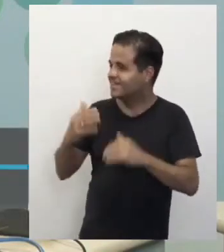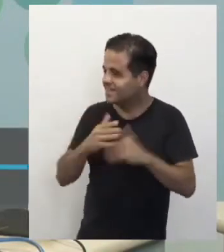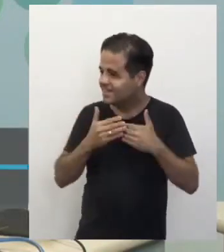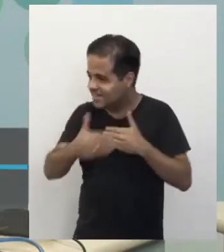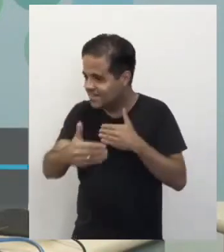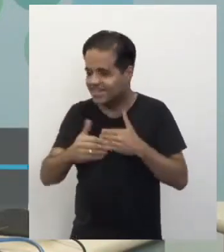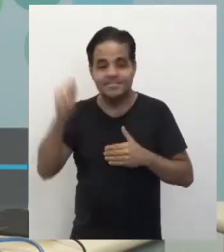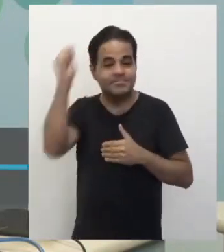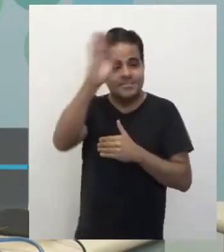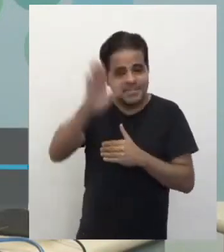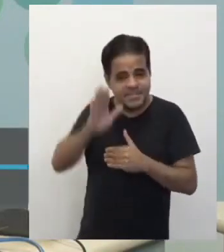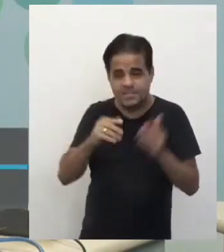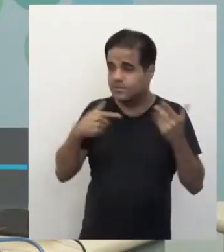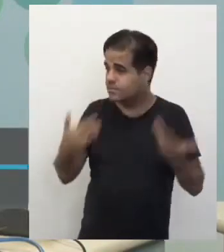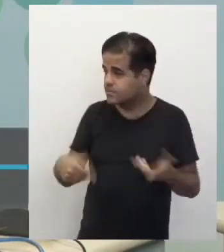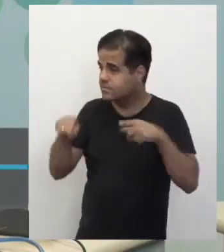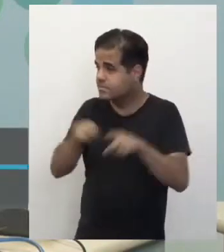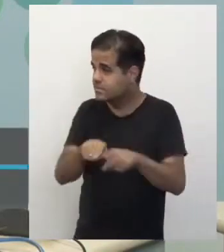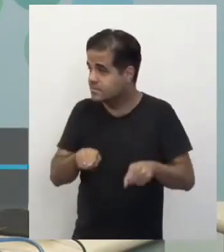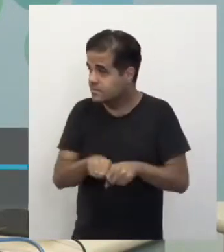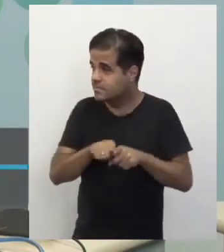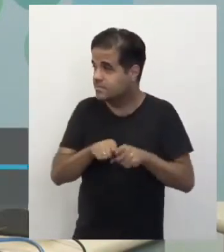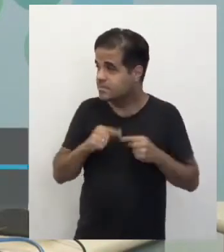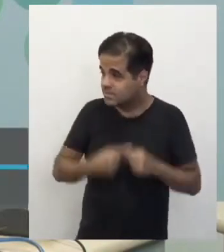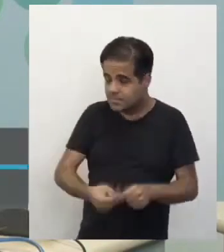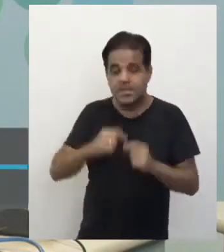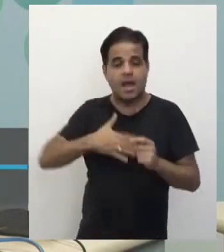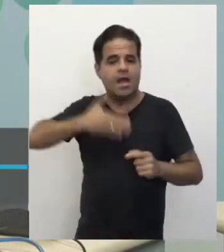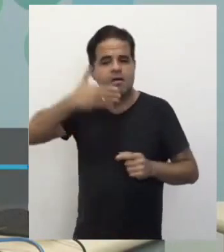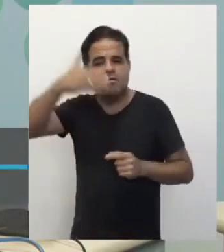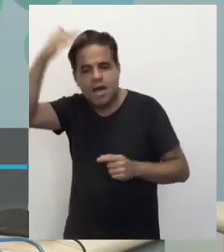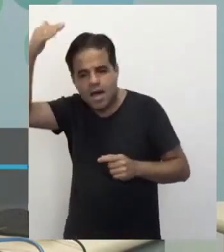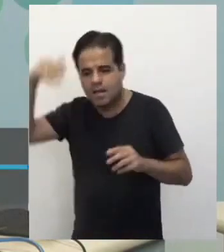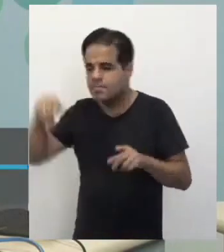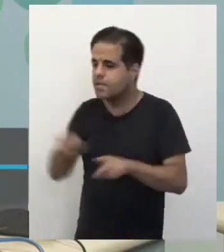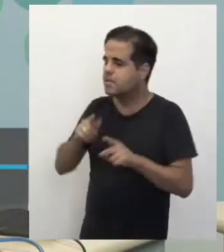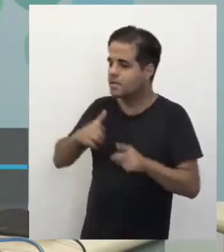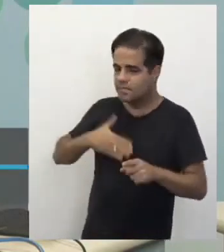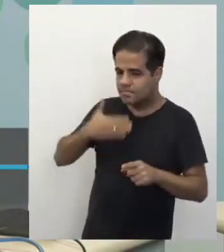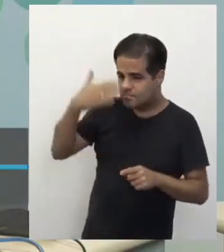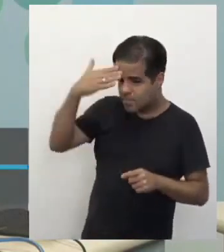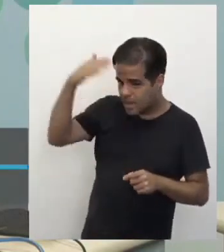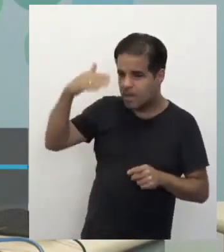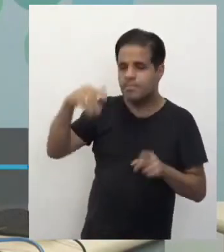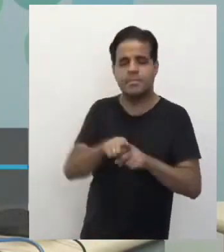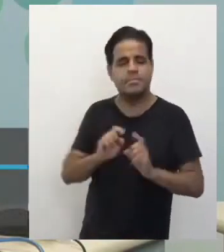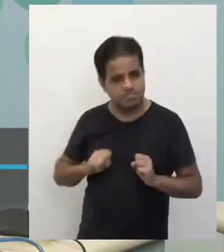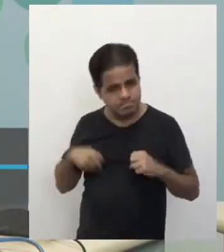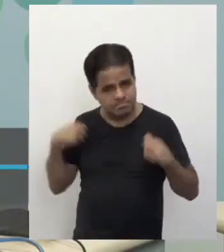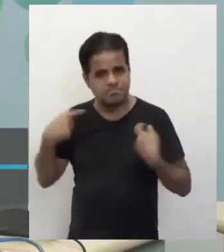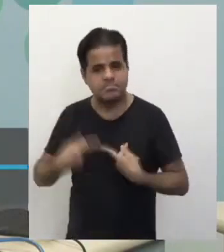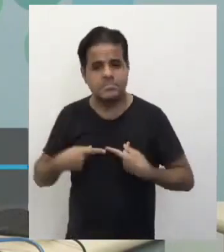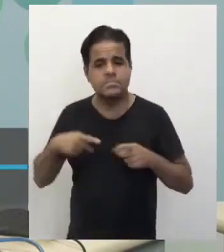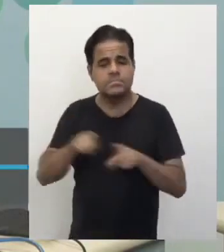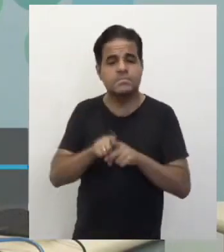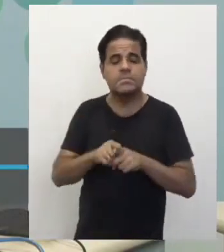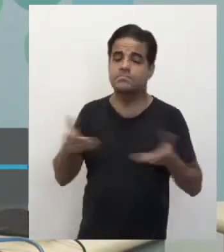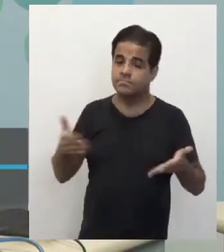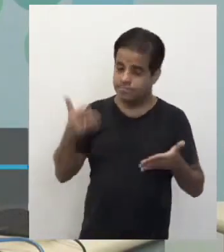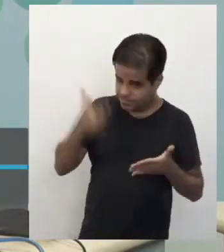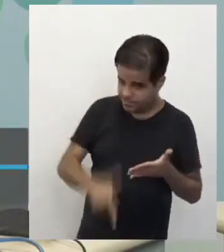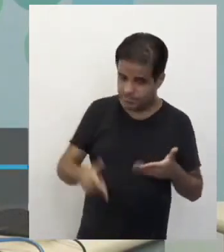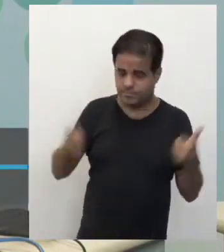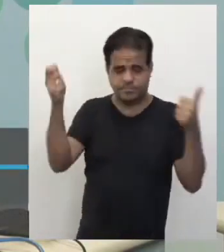enquanto brasileiros ou enquanto árabes, enfim, enquanto os seres humanos mesmo, tá? Então, agora nas